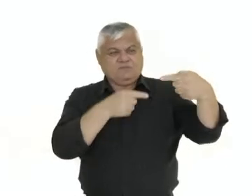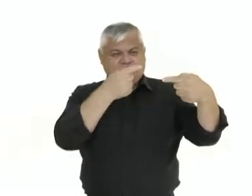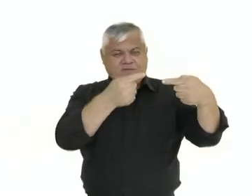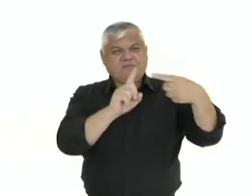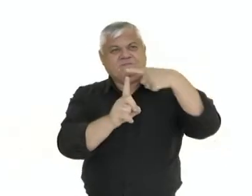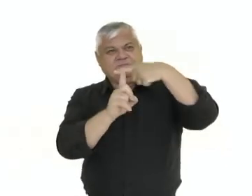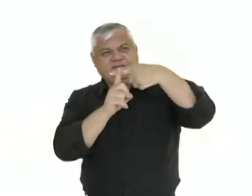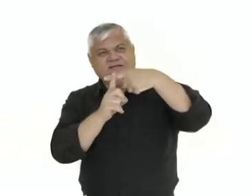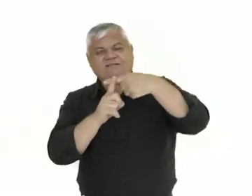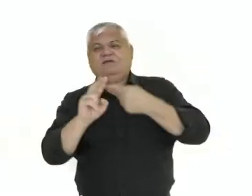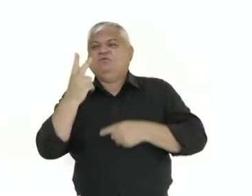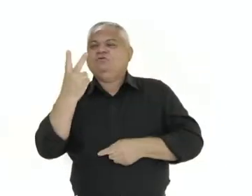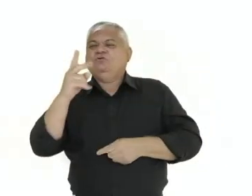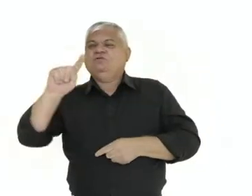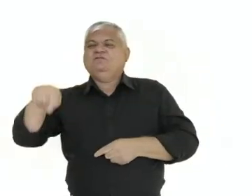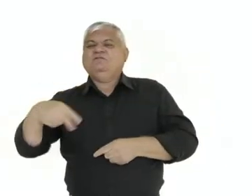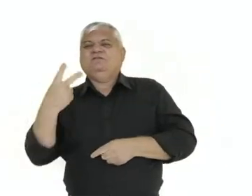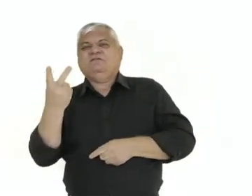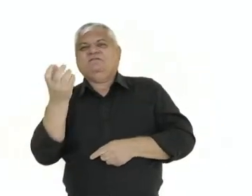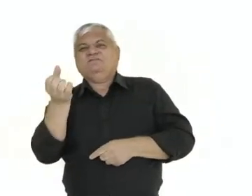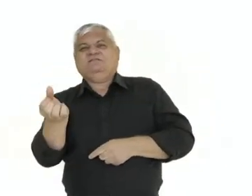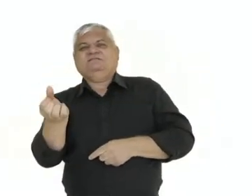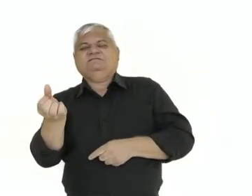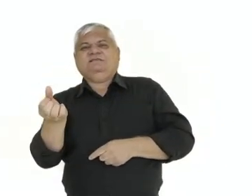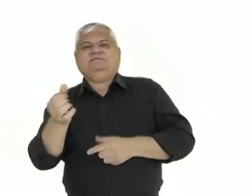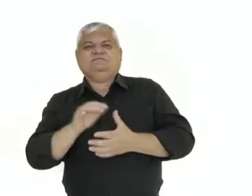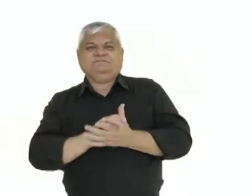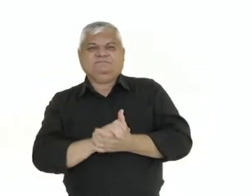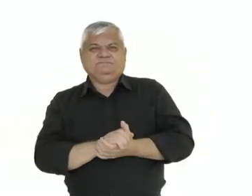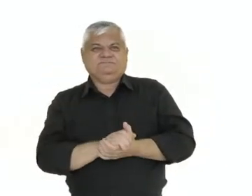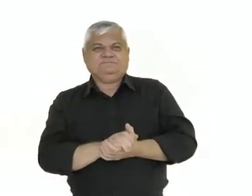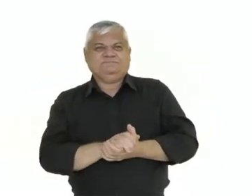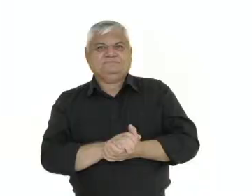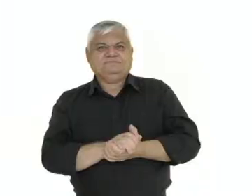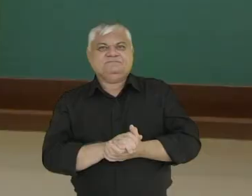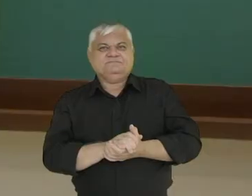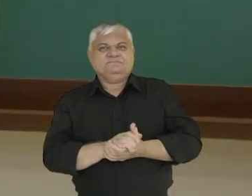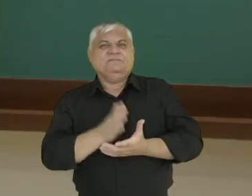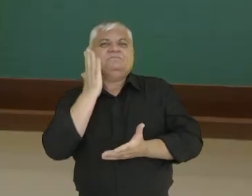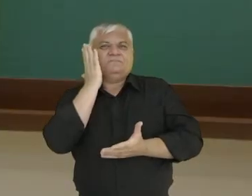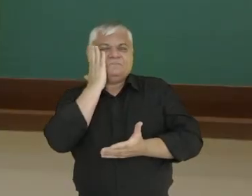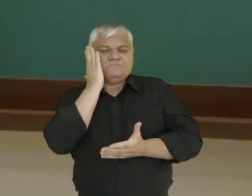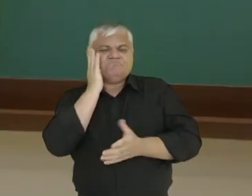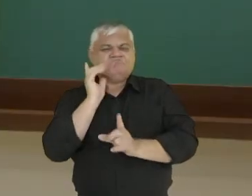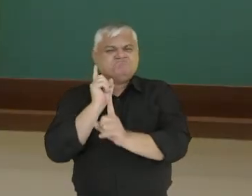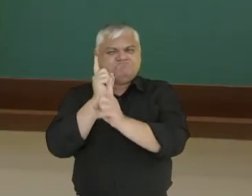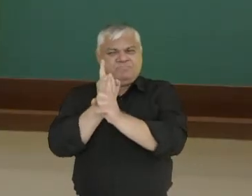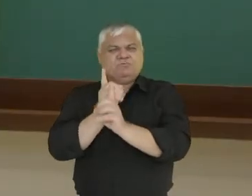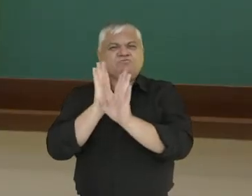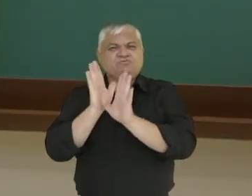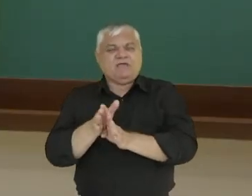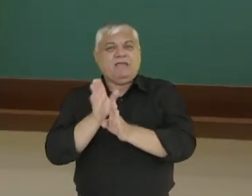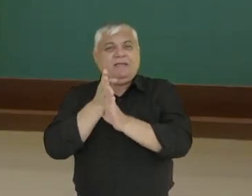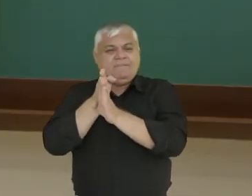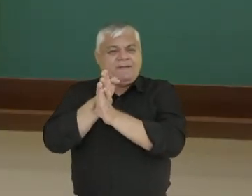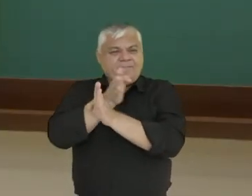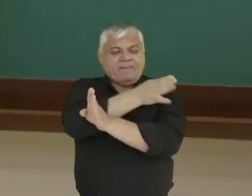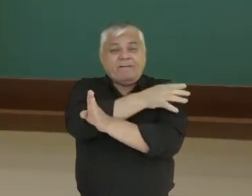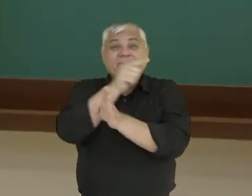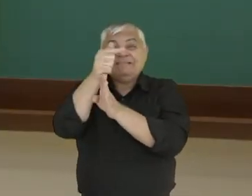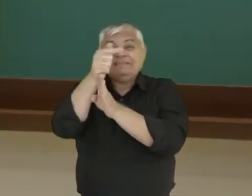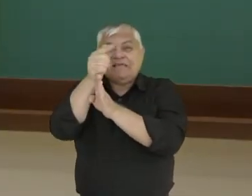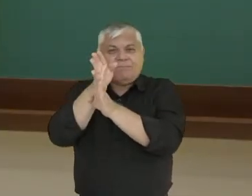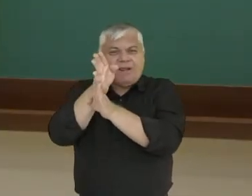menos é mais, então resultado positivo 2,26. Já sabemos que abaixo de 7,